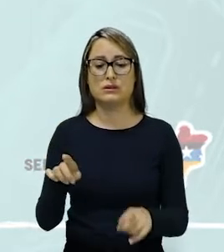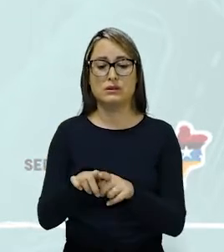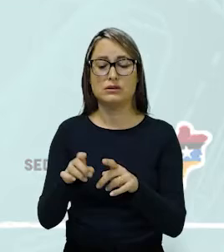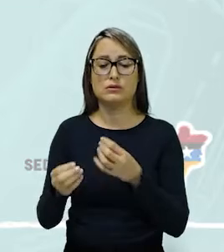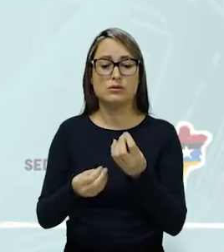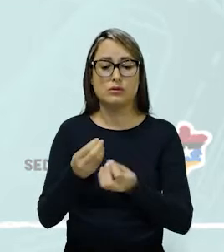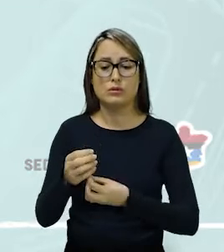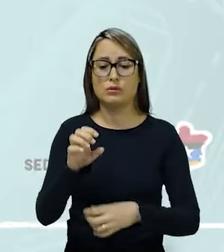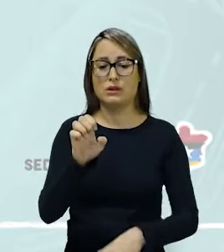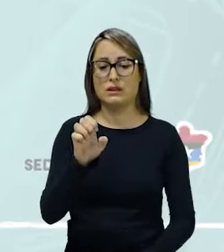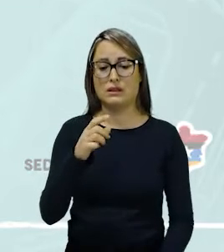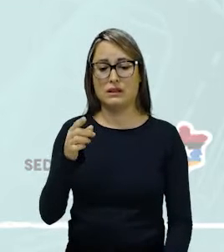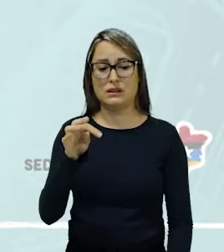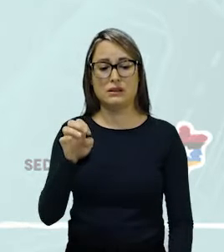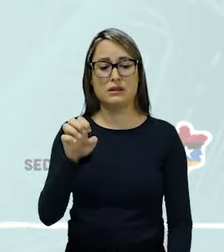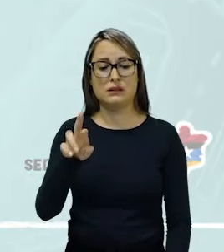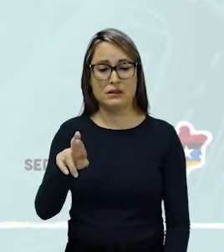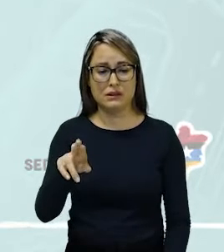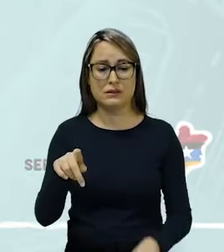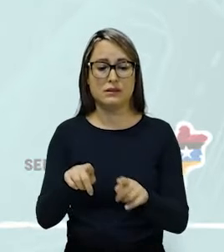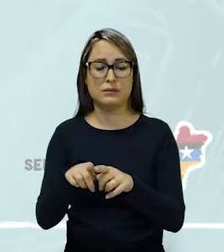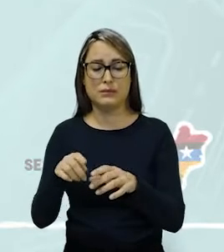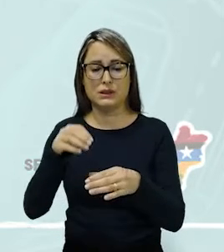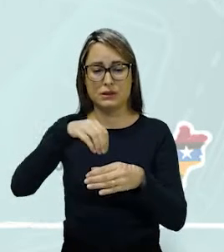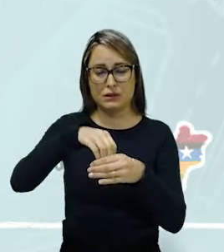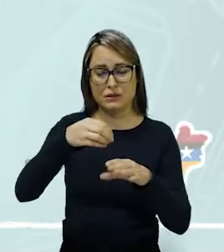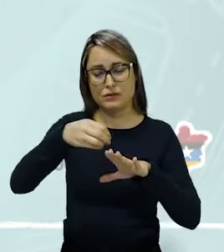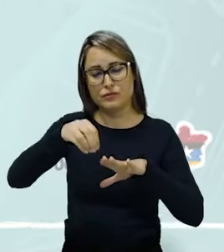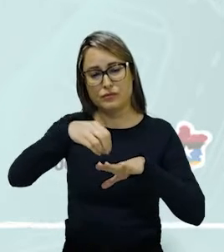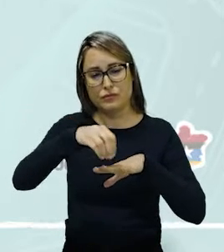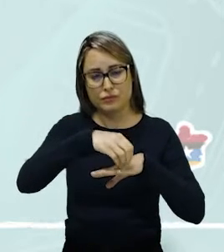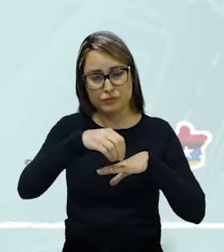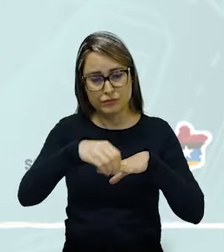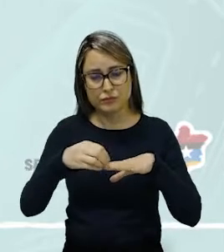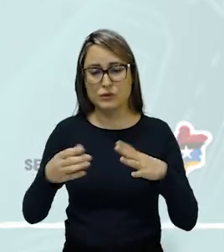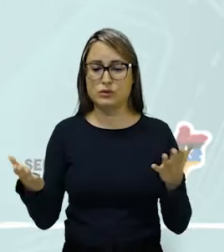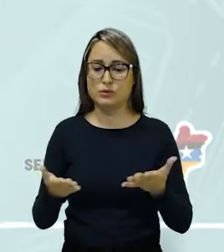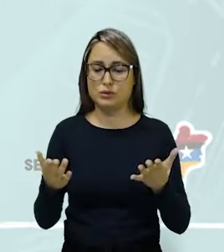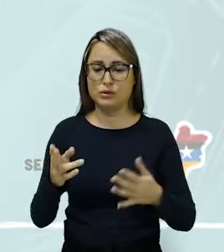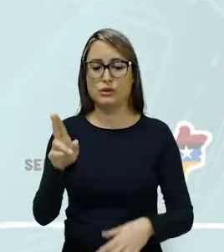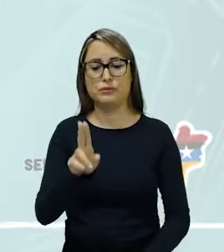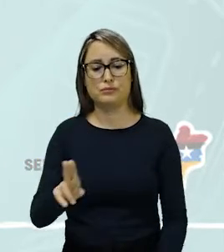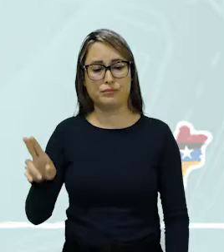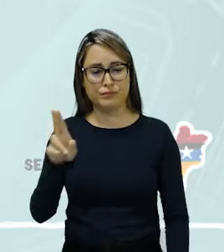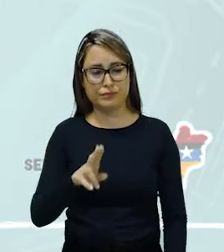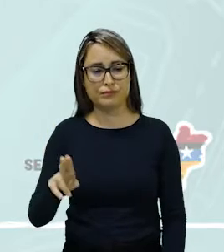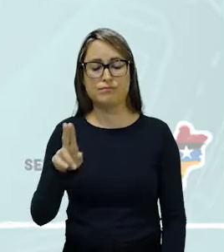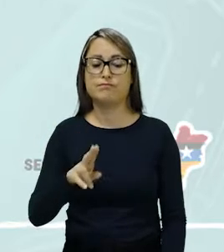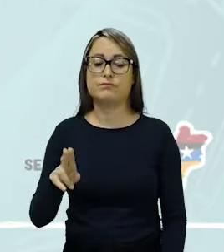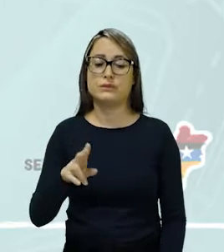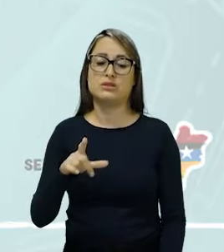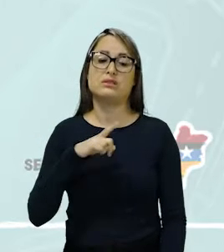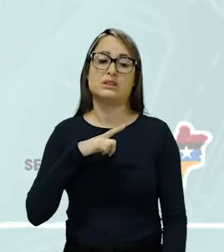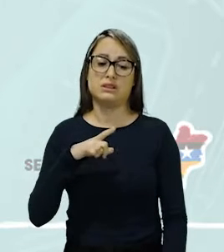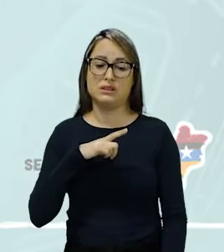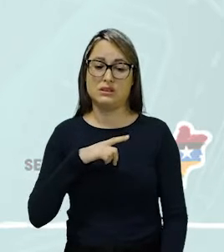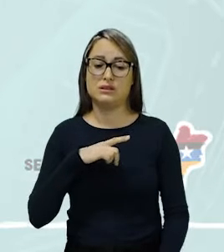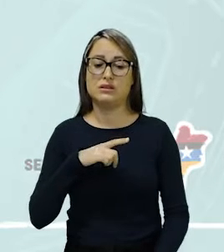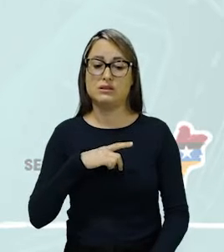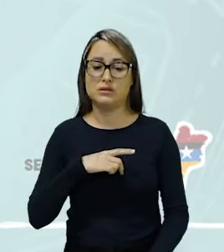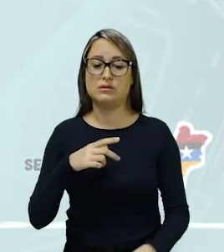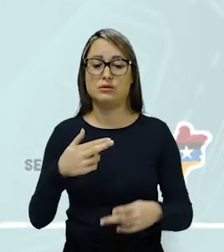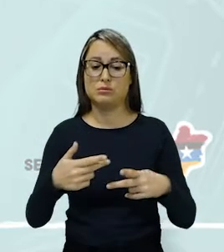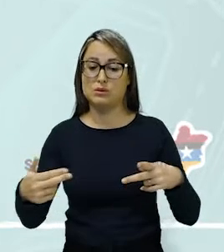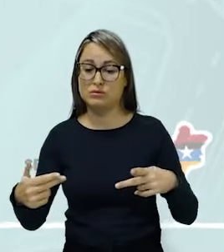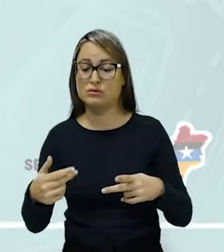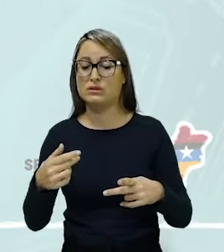a propanona. Hoje mesmo as universidades só adquirem esses produtos com